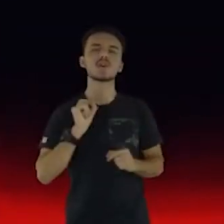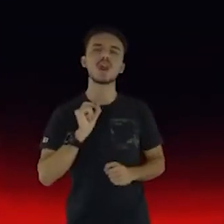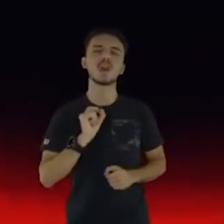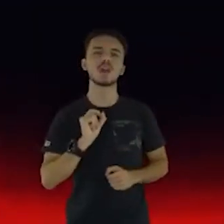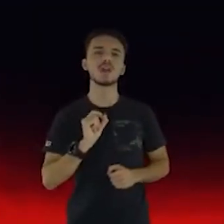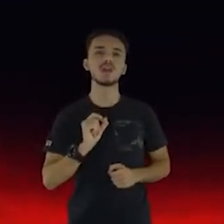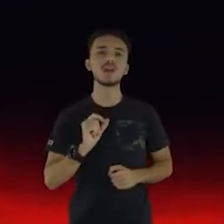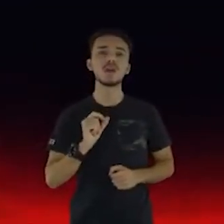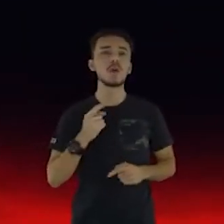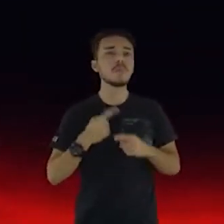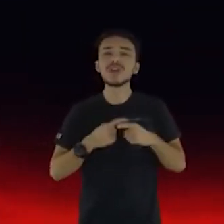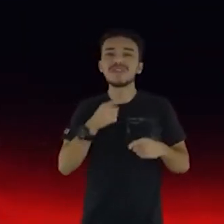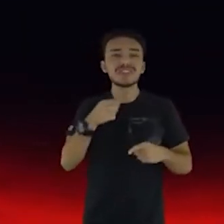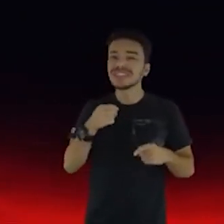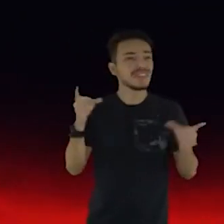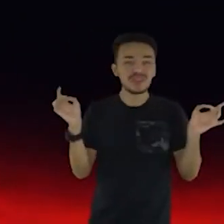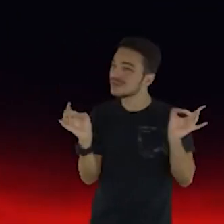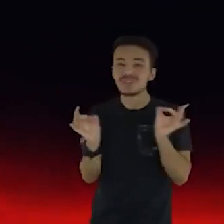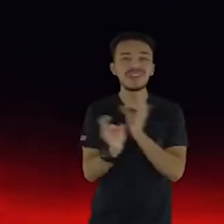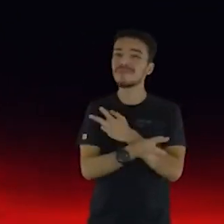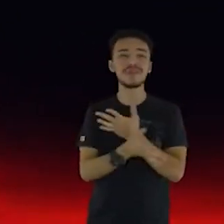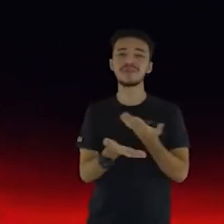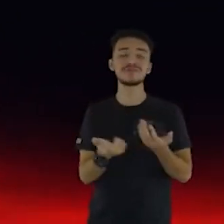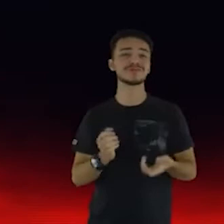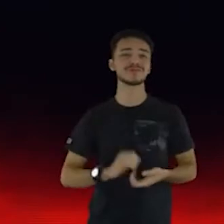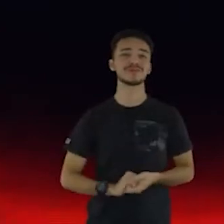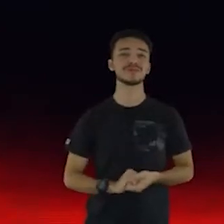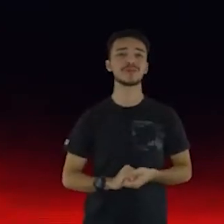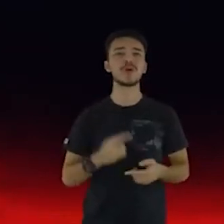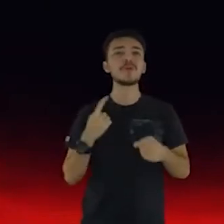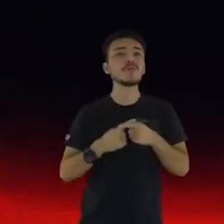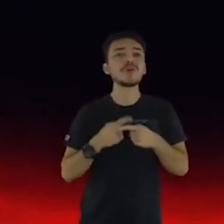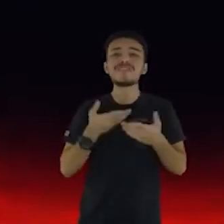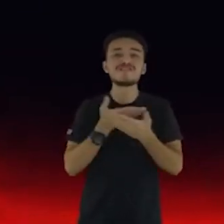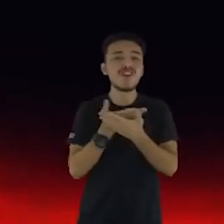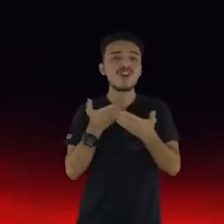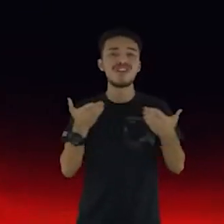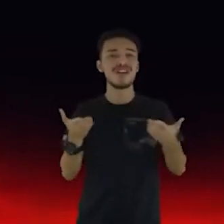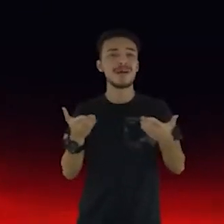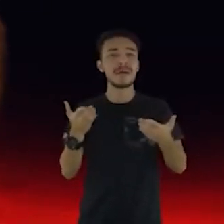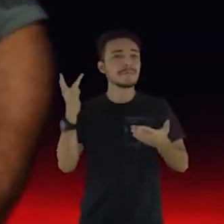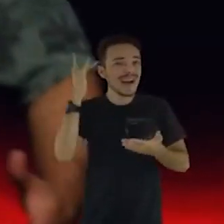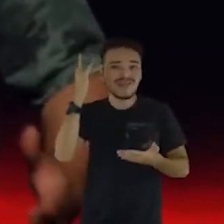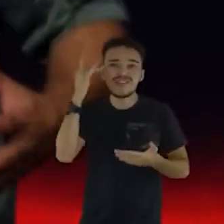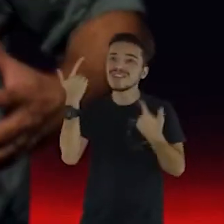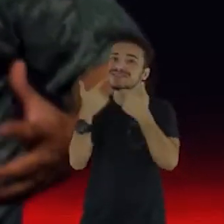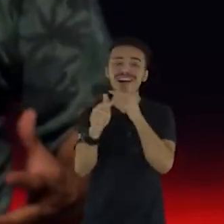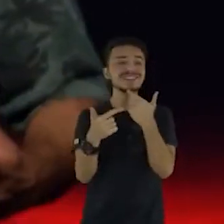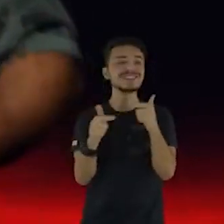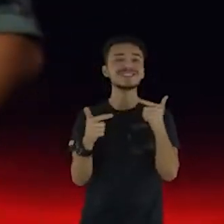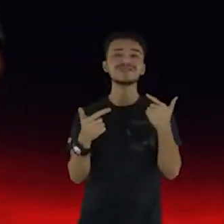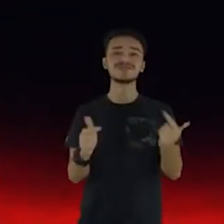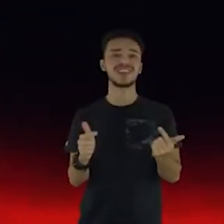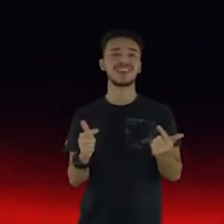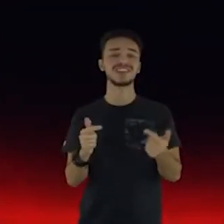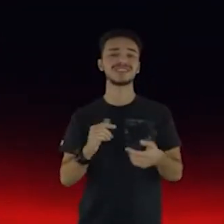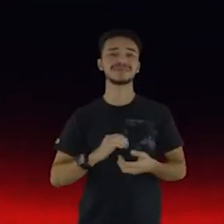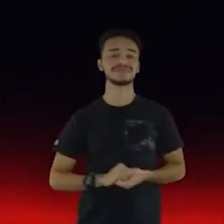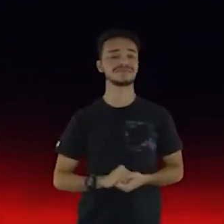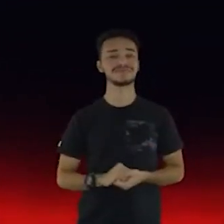Porque você não está pronto, porque você ainda é imaturo, porque você ainda é